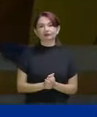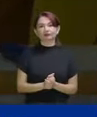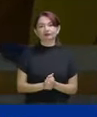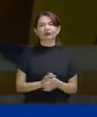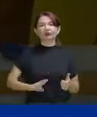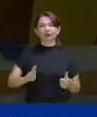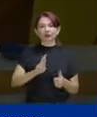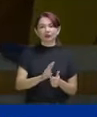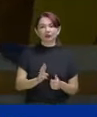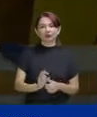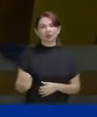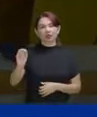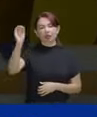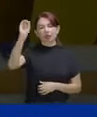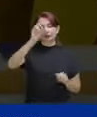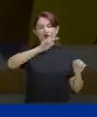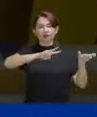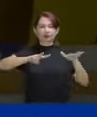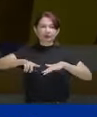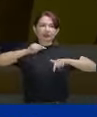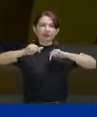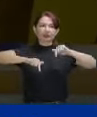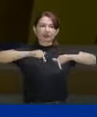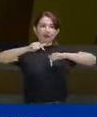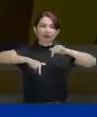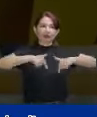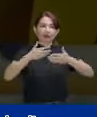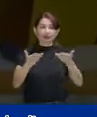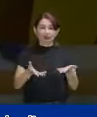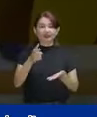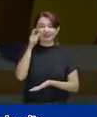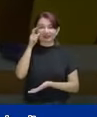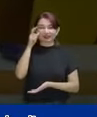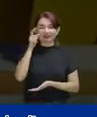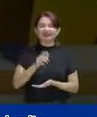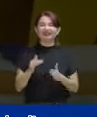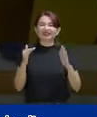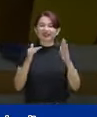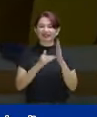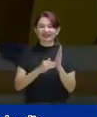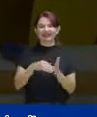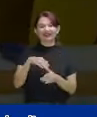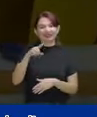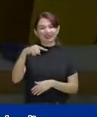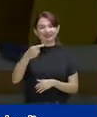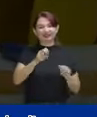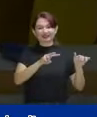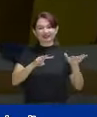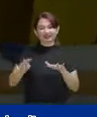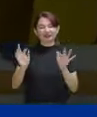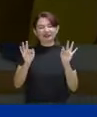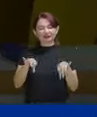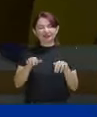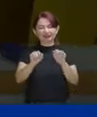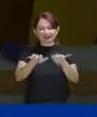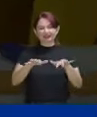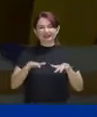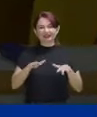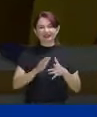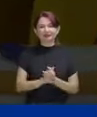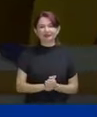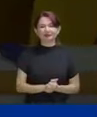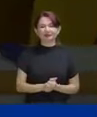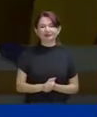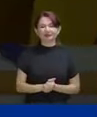senhora procuradora, uma ótima semana de trabalho, tá bom? E a você que nos acompanha, então, até a semana que vem. Está encerrada a nossa